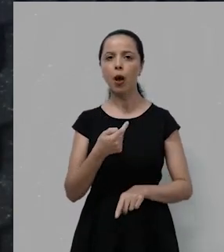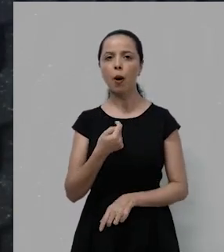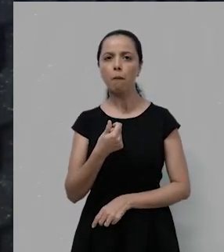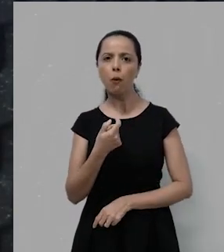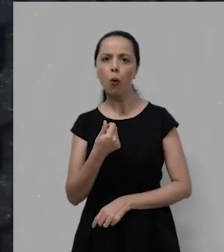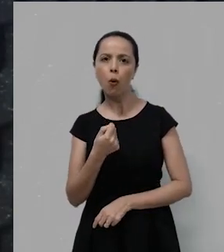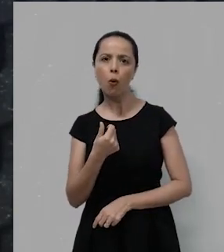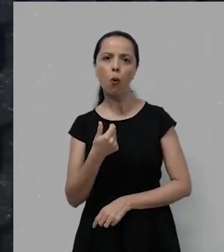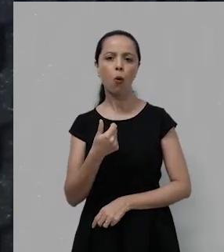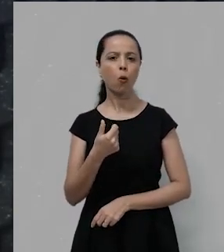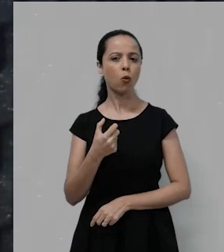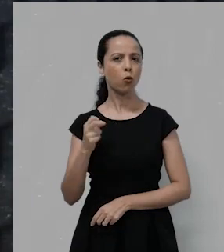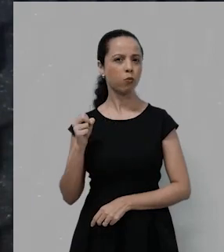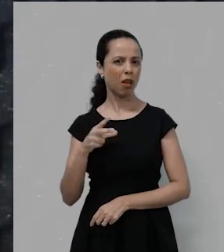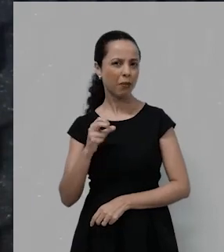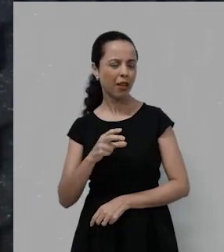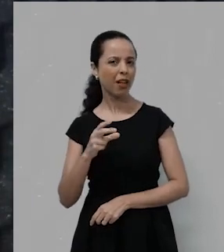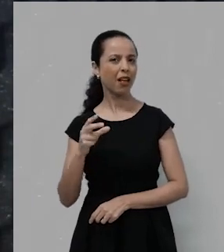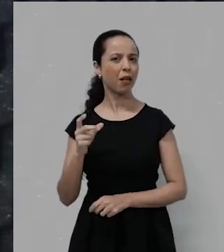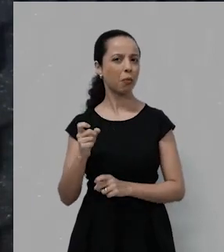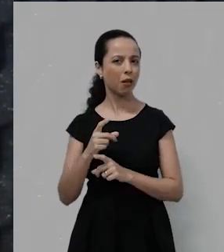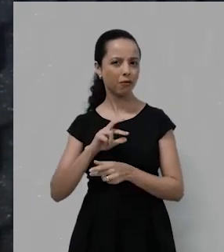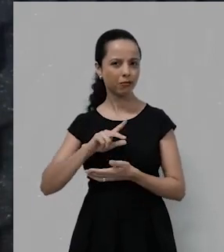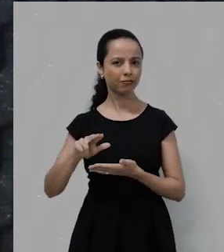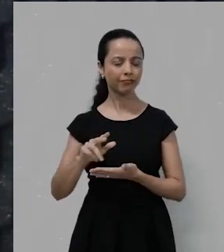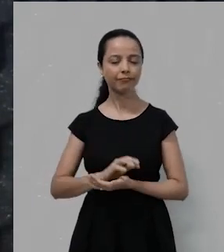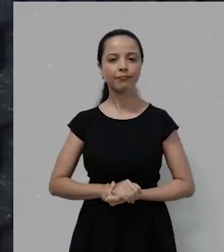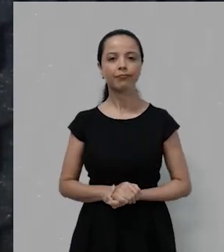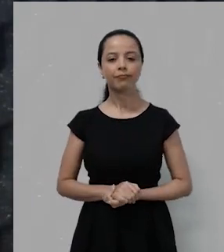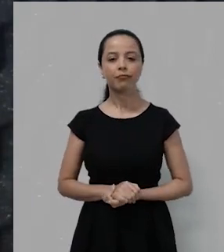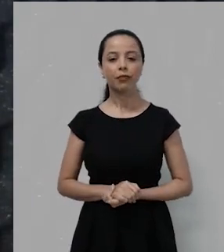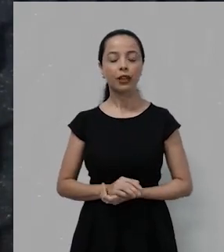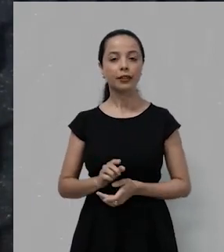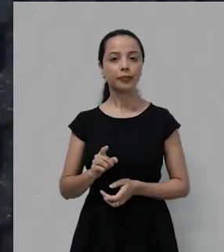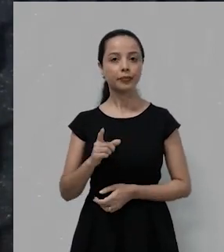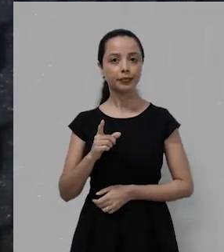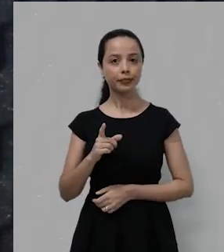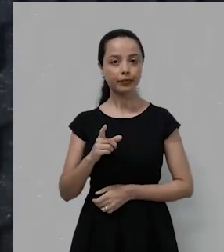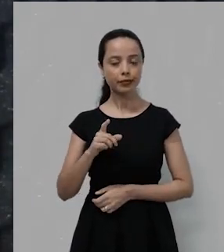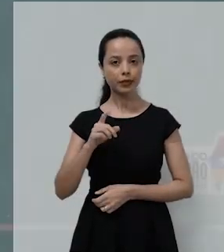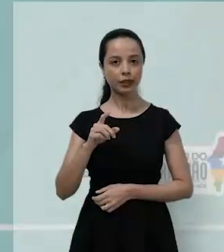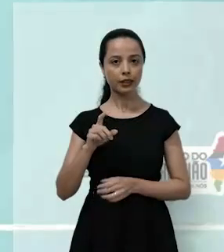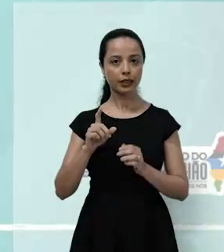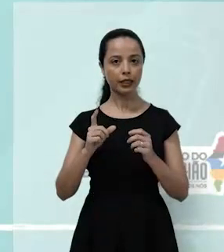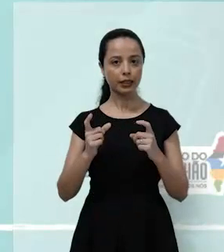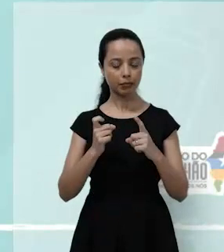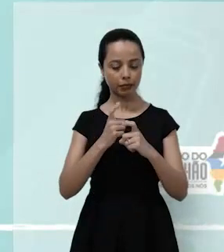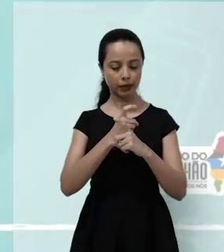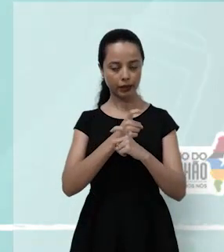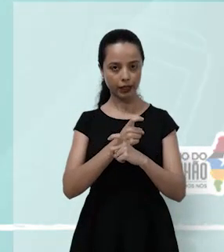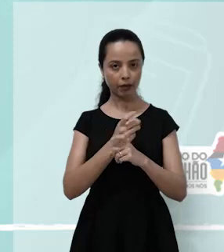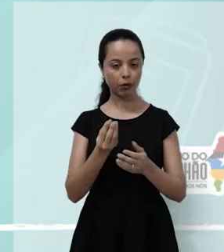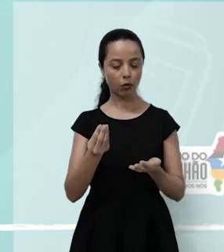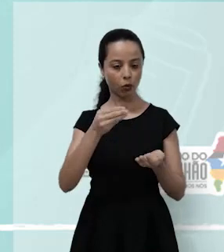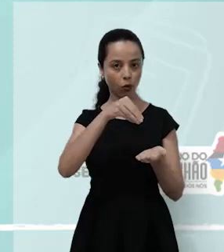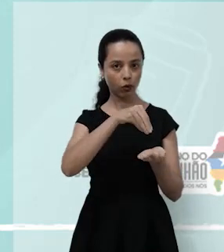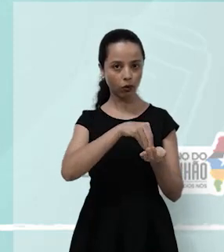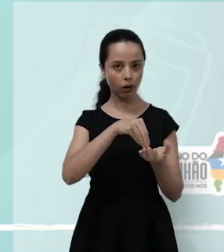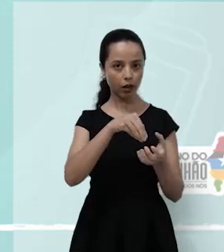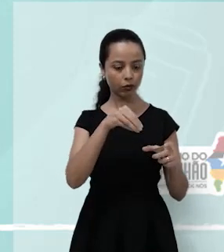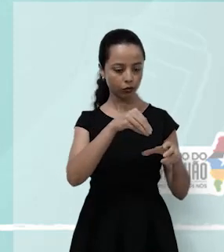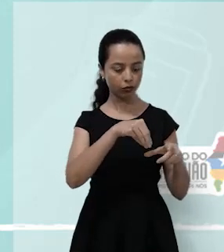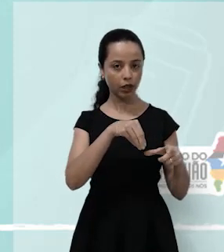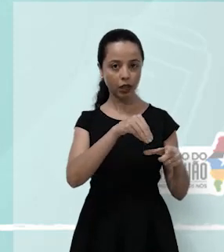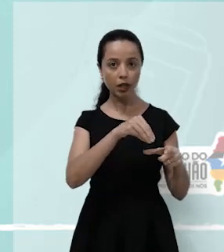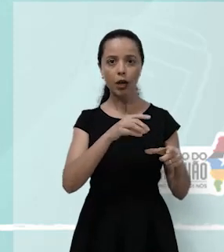de predadores. Então, essas bactérias foram colocadas num frasco contendo meio de cultura por 20